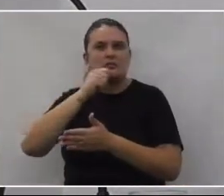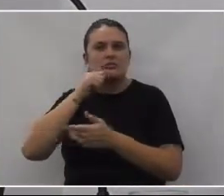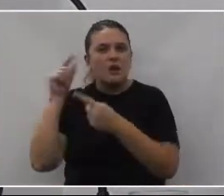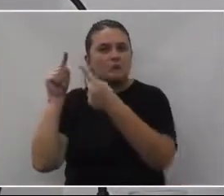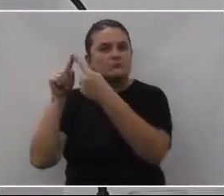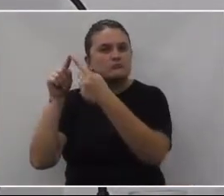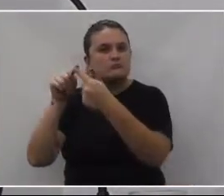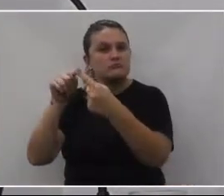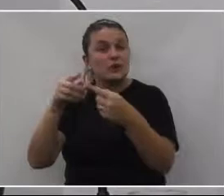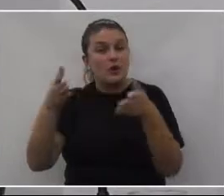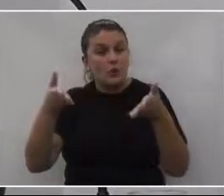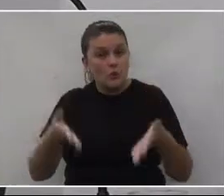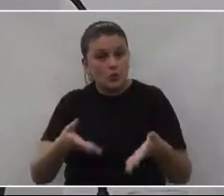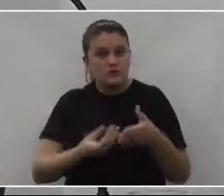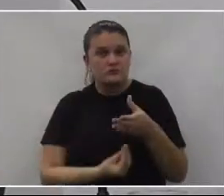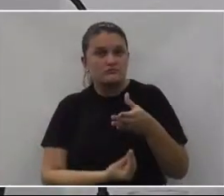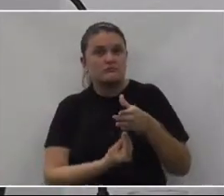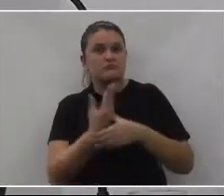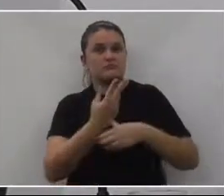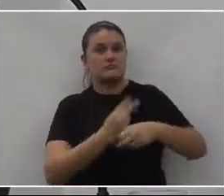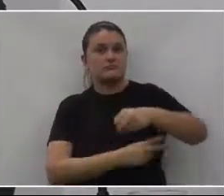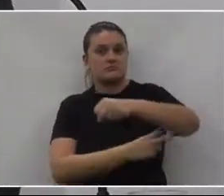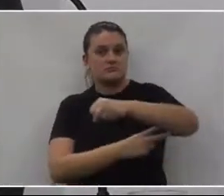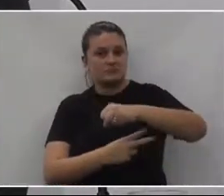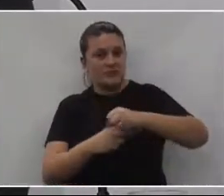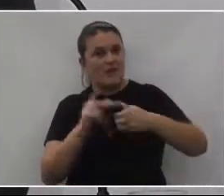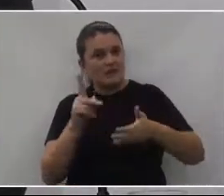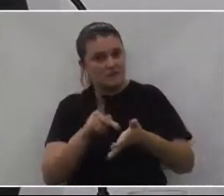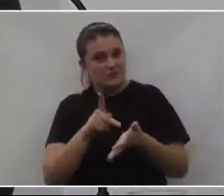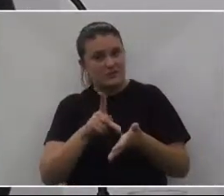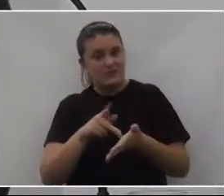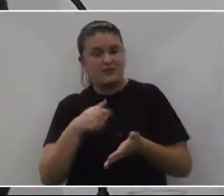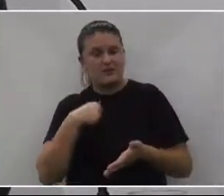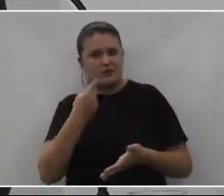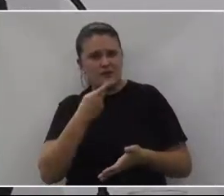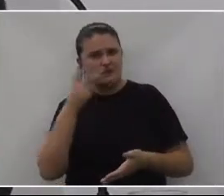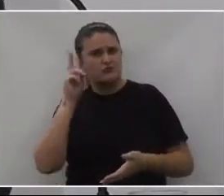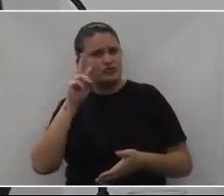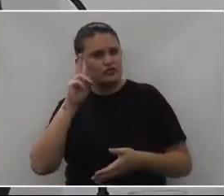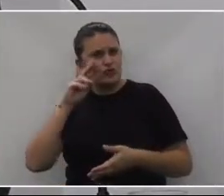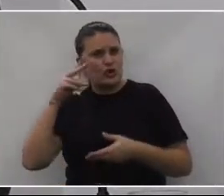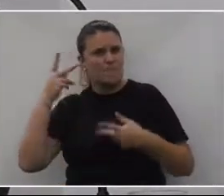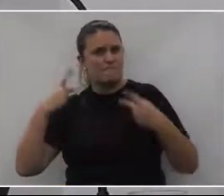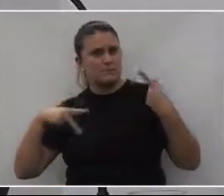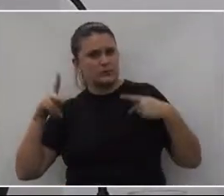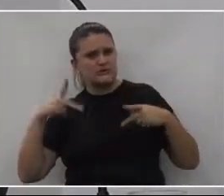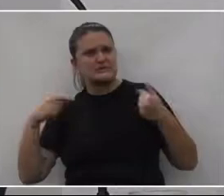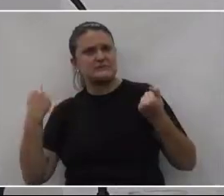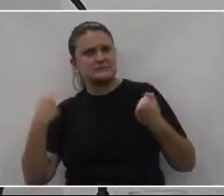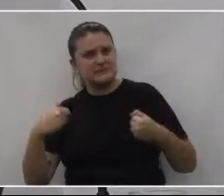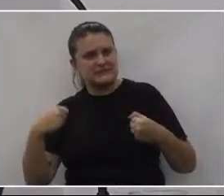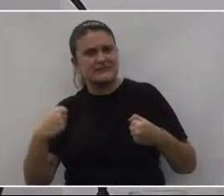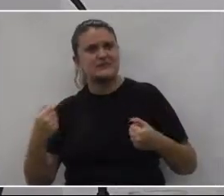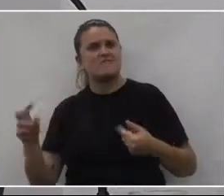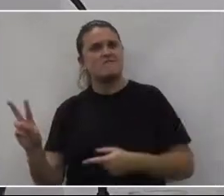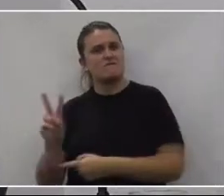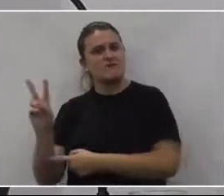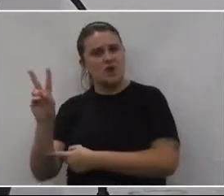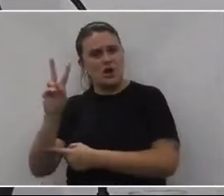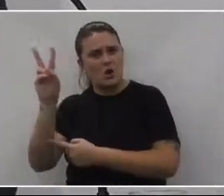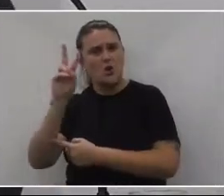acesa, para que hoje se tornasse uma realidade. Quando eu digo que na história política há necessidade de se